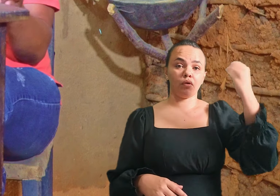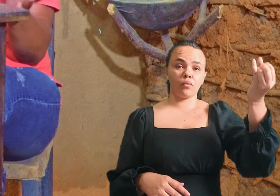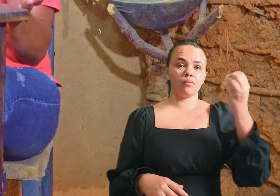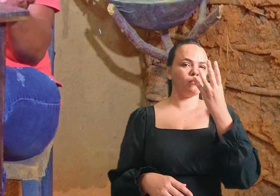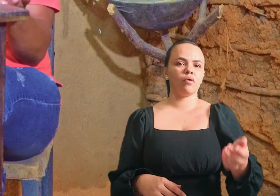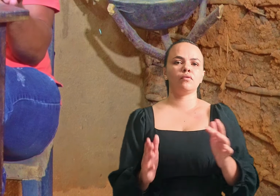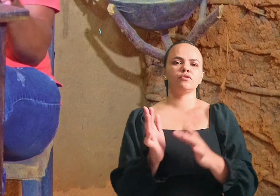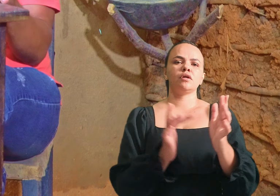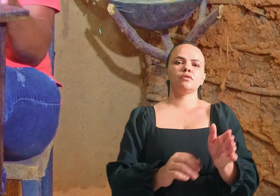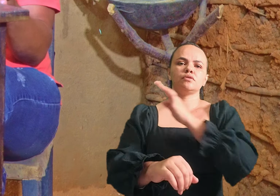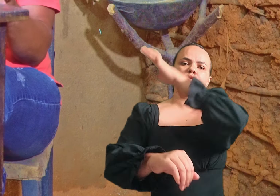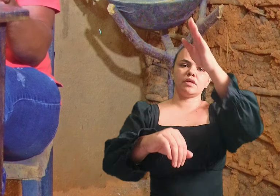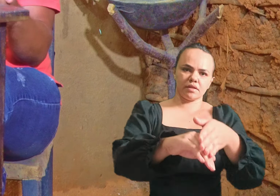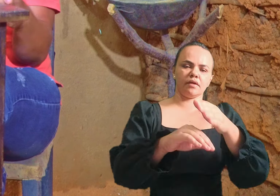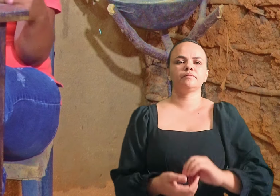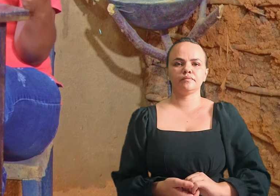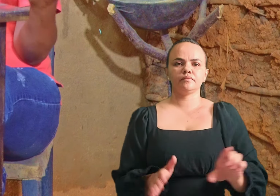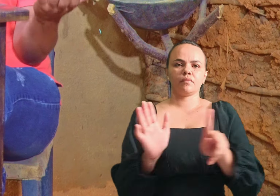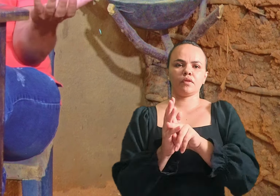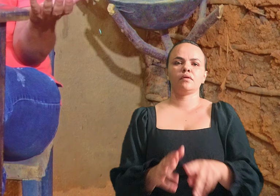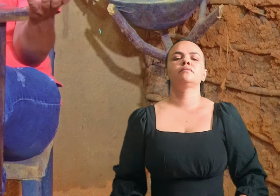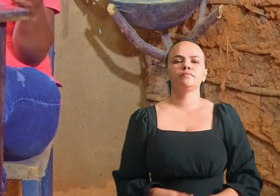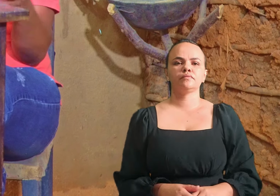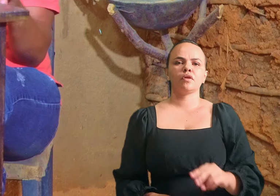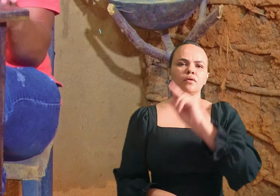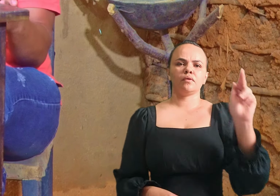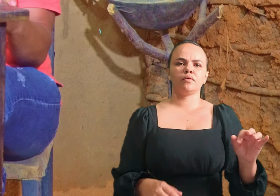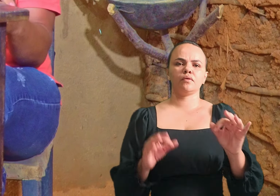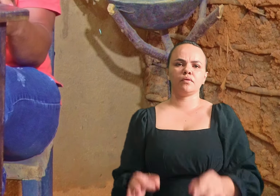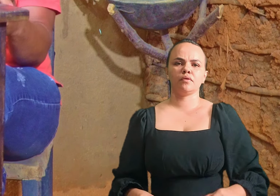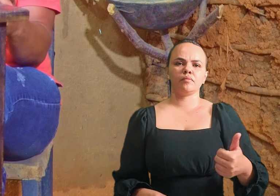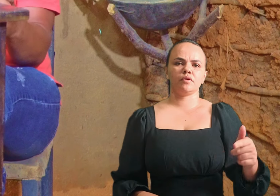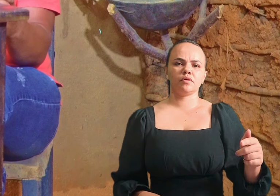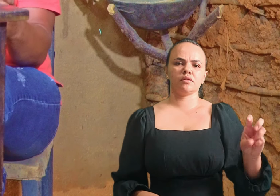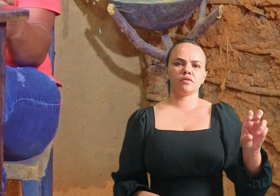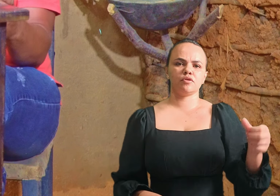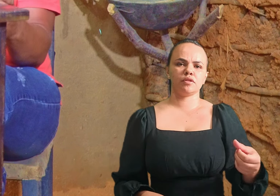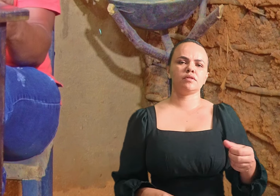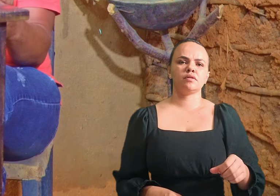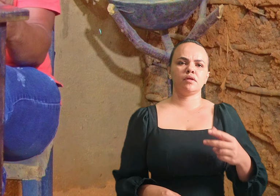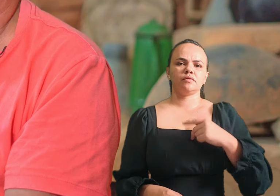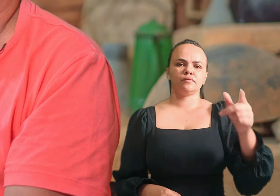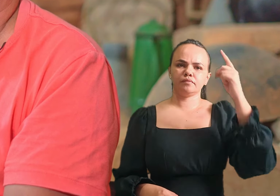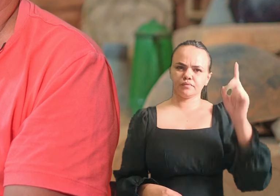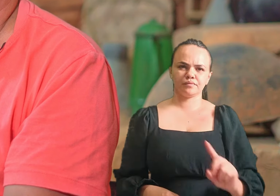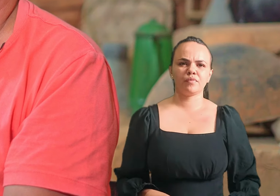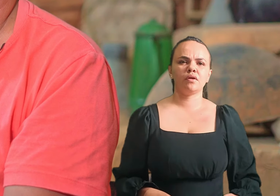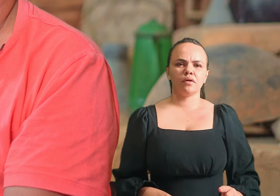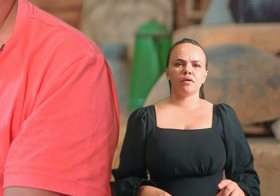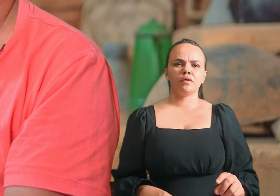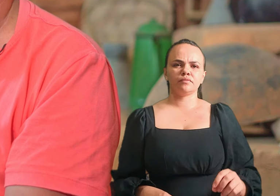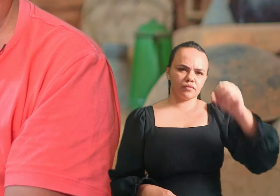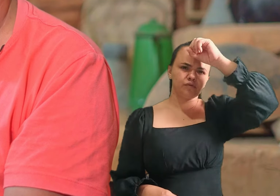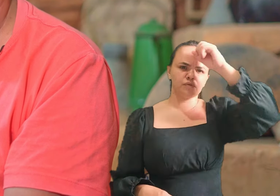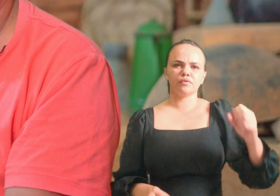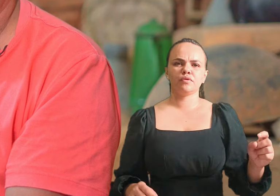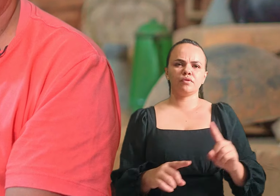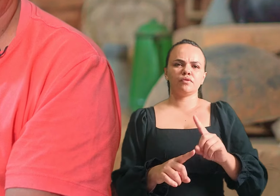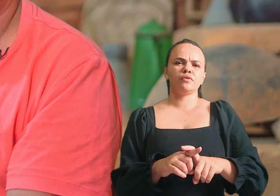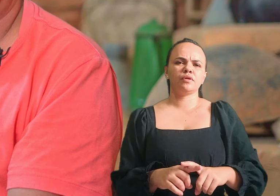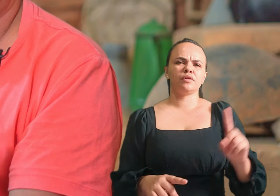com relação à data exata se foi em 1756 como se diz não dá para saber de fato eh que